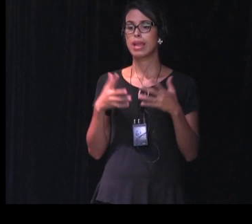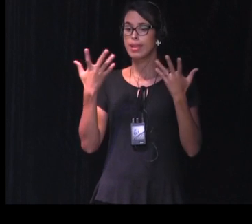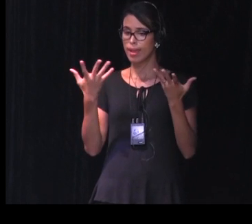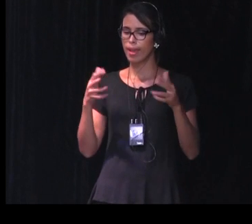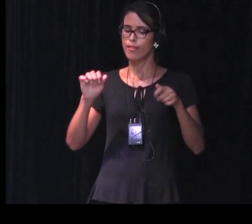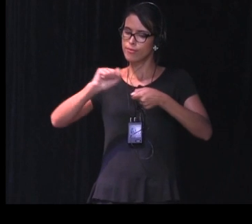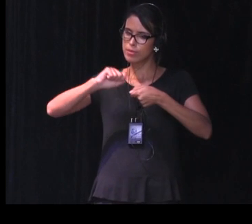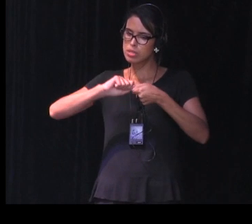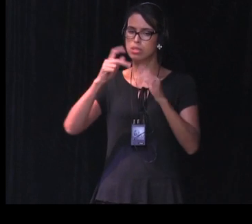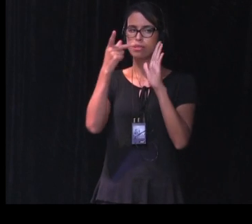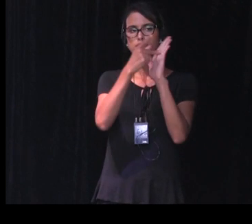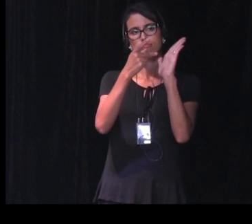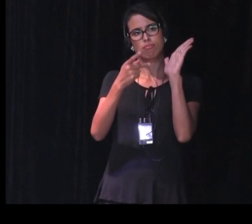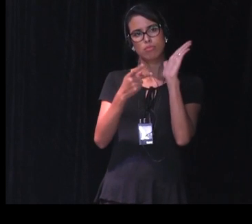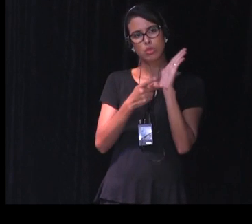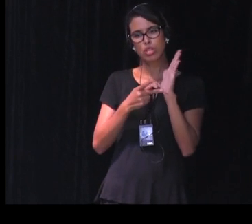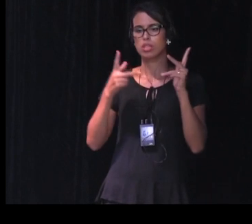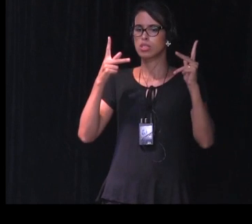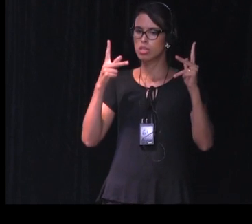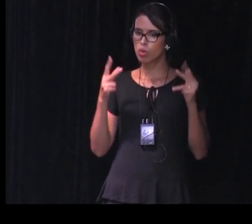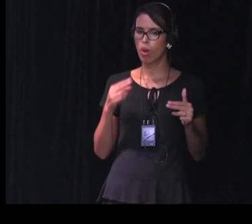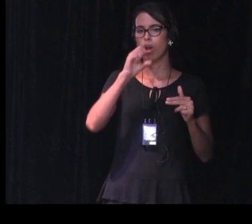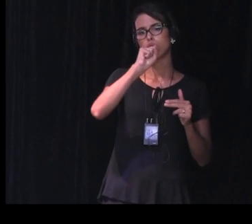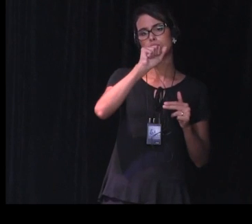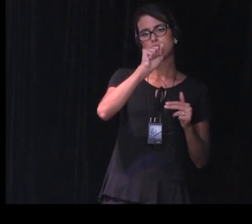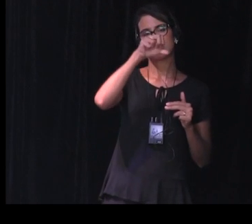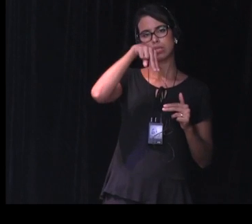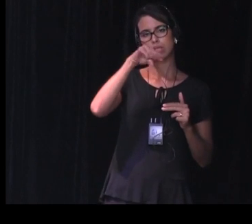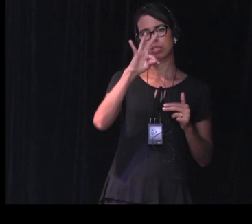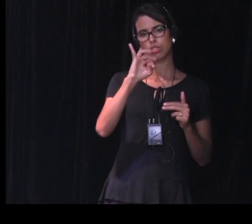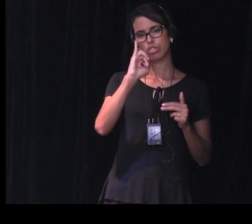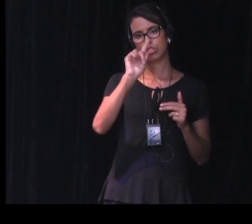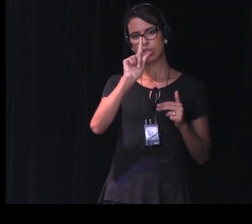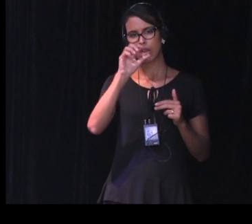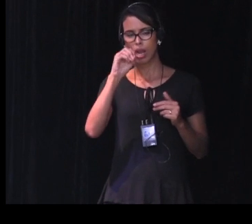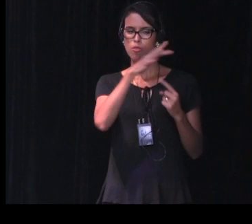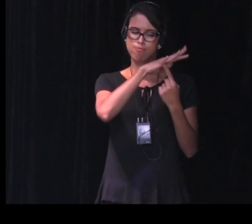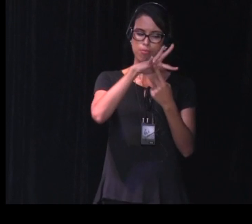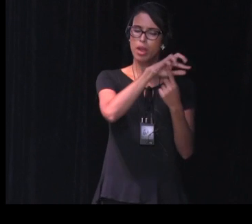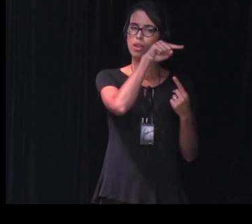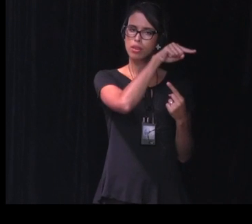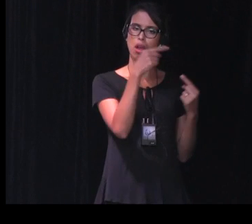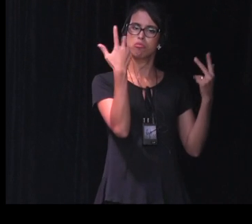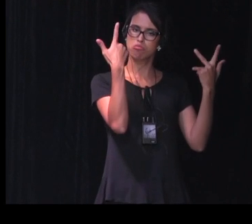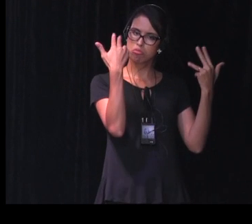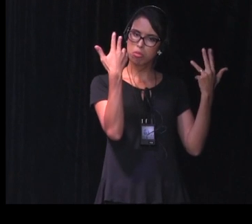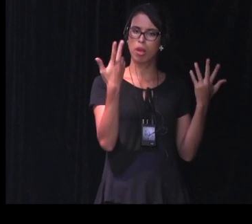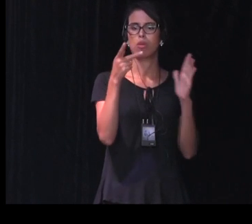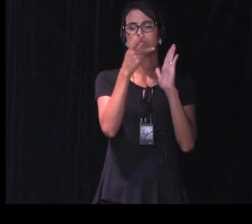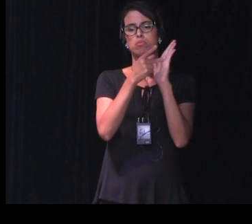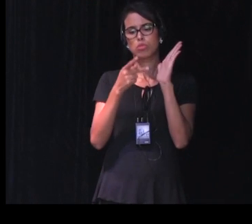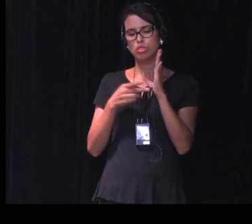Aires, se faça um projeto como tem Santiago na Quinta Normal.